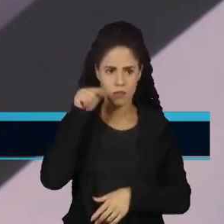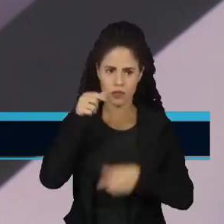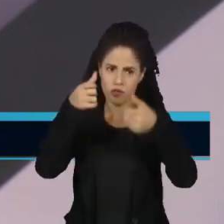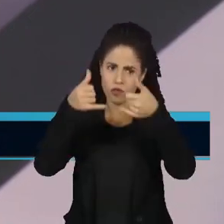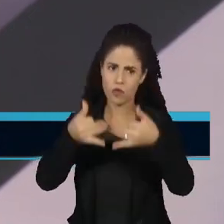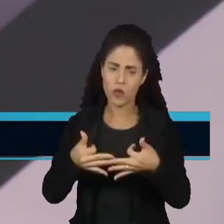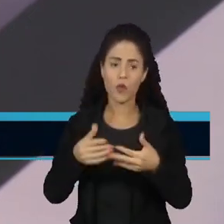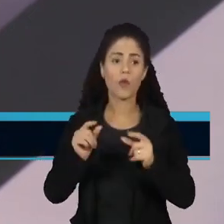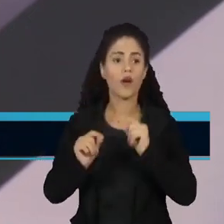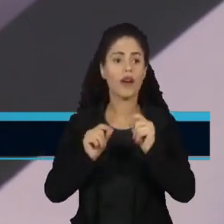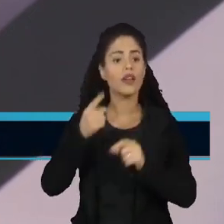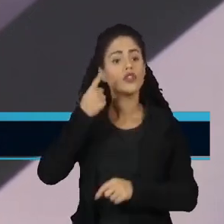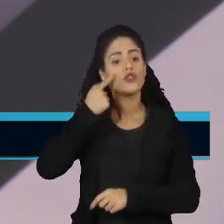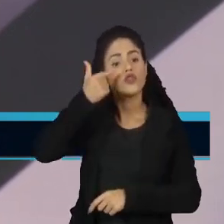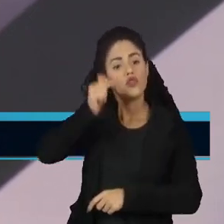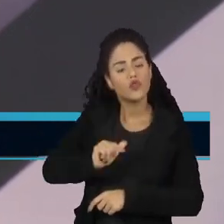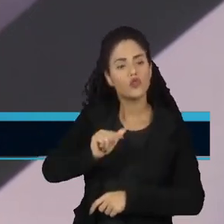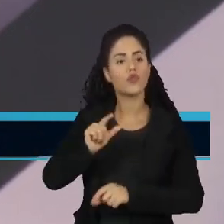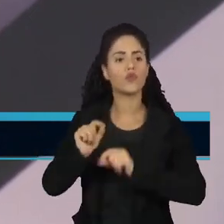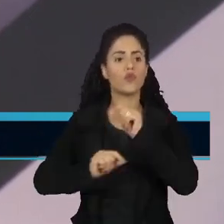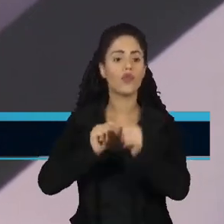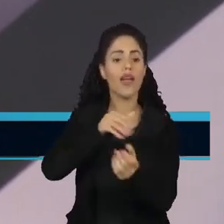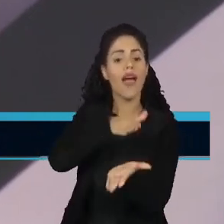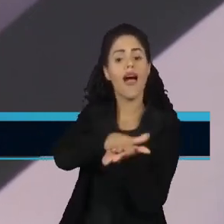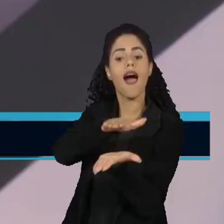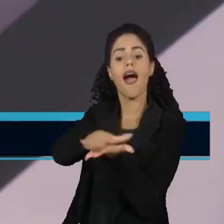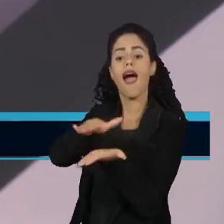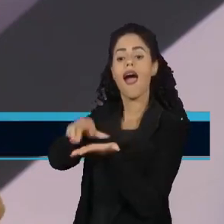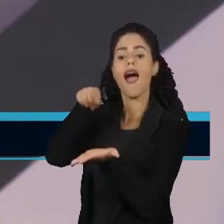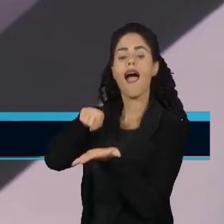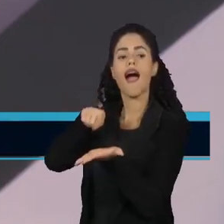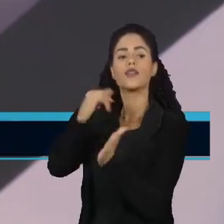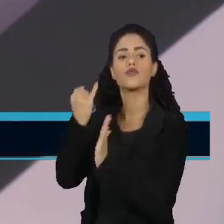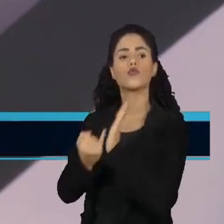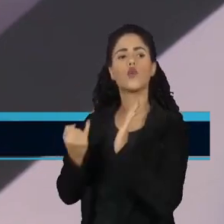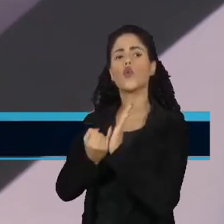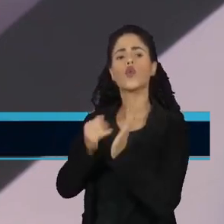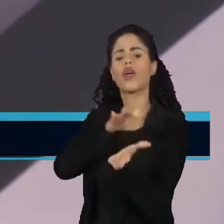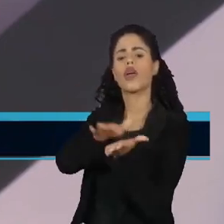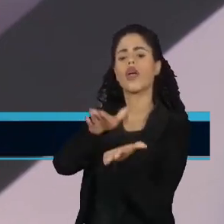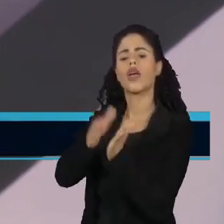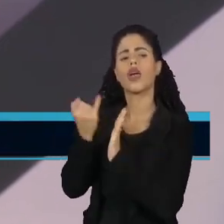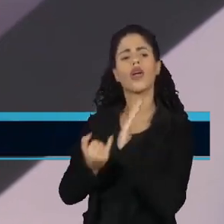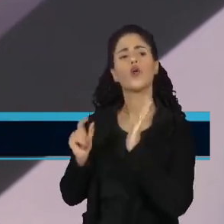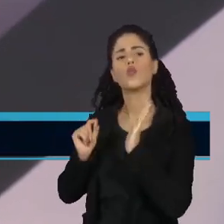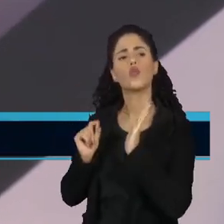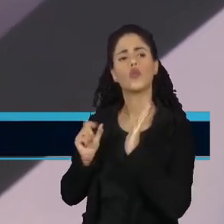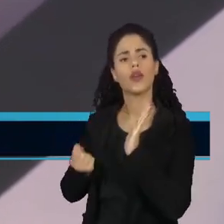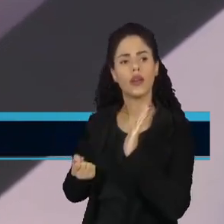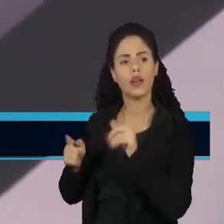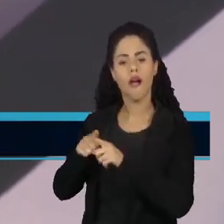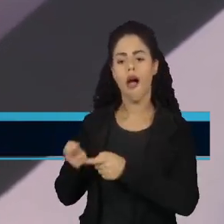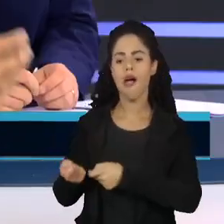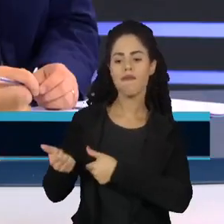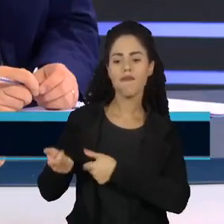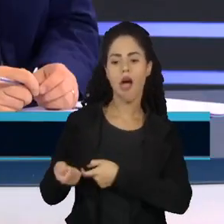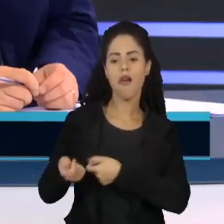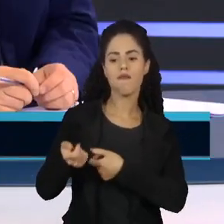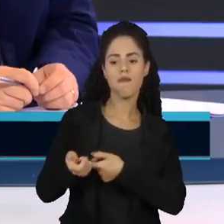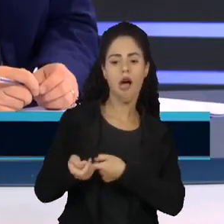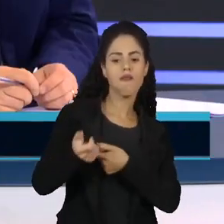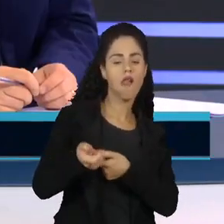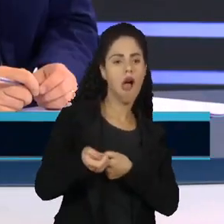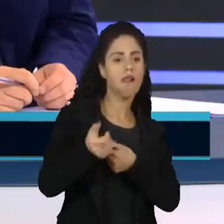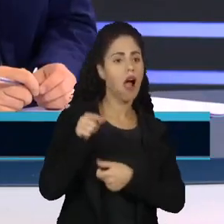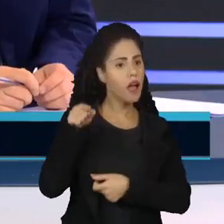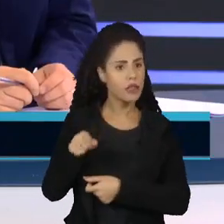mencionado rever os chamados gastos tributários que que vem a ser gastos tributários são privilégios concessões